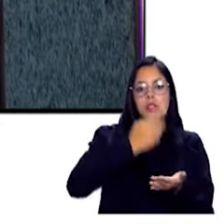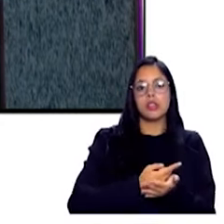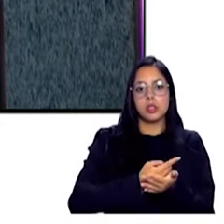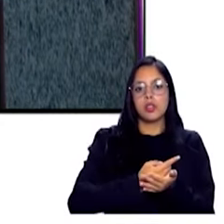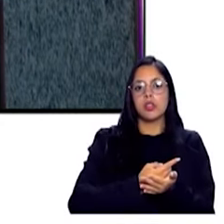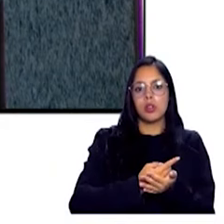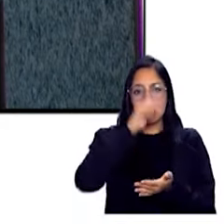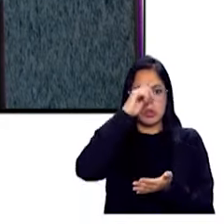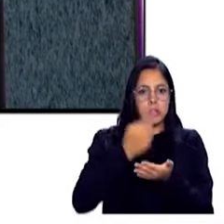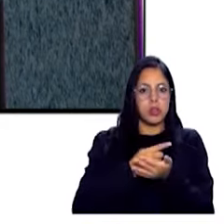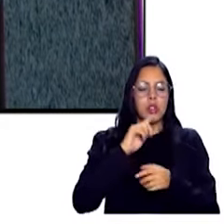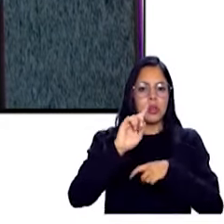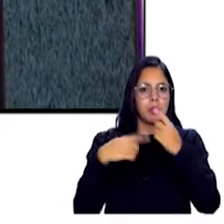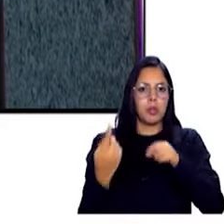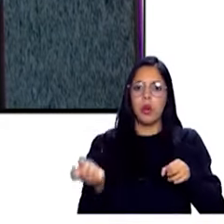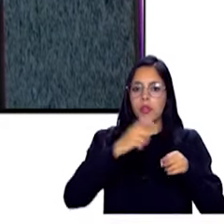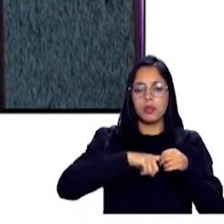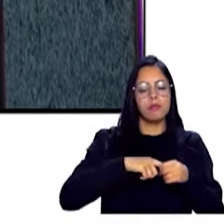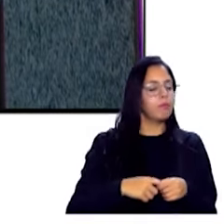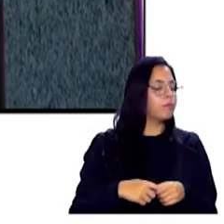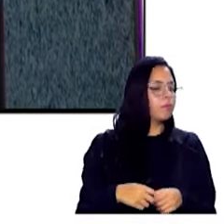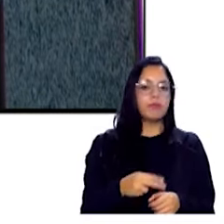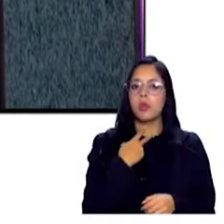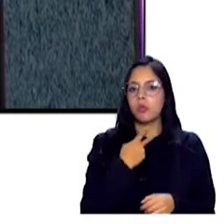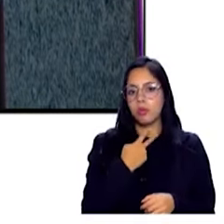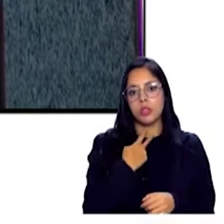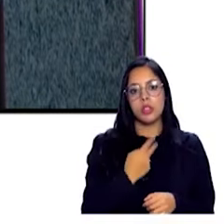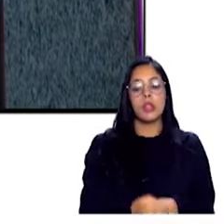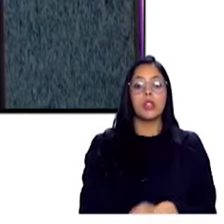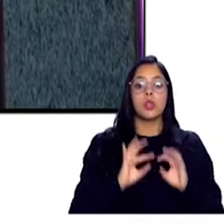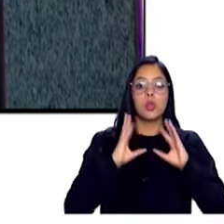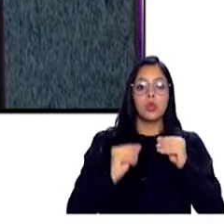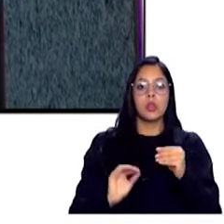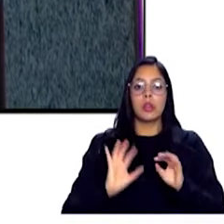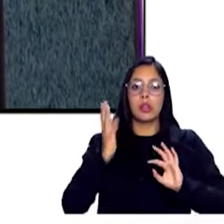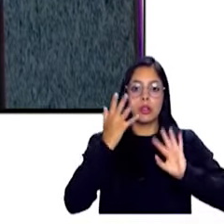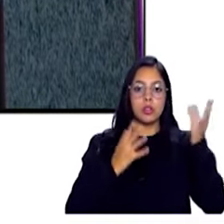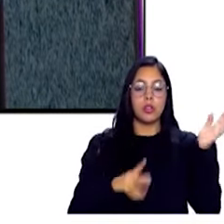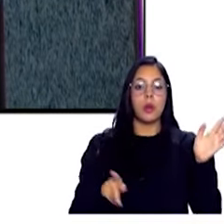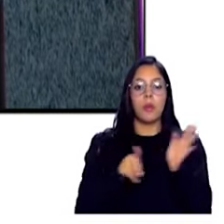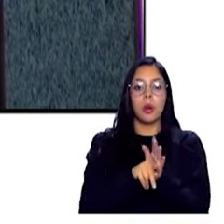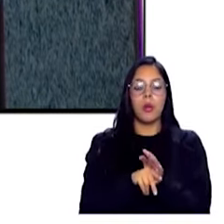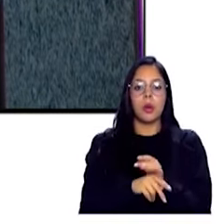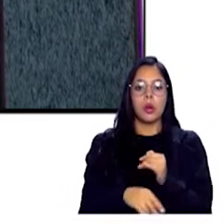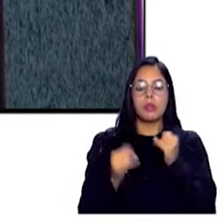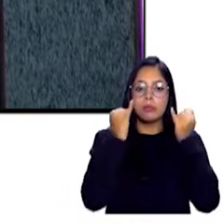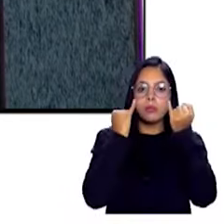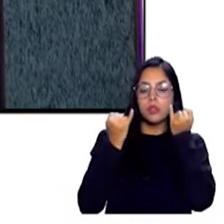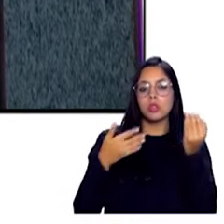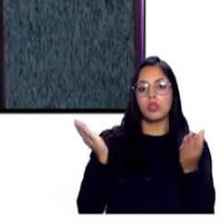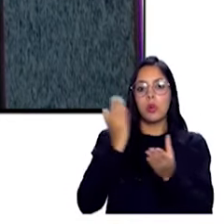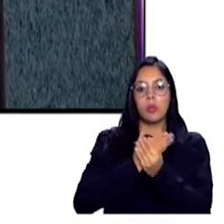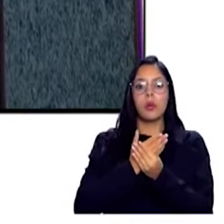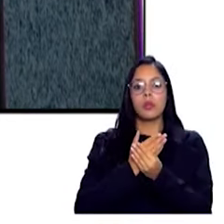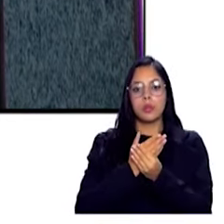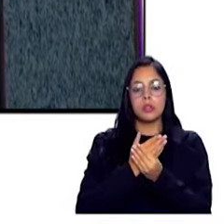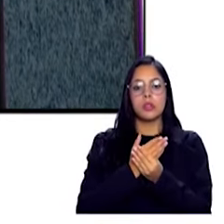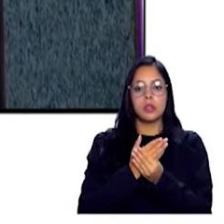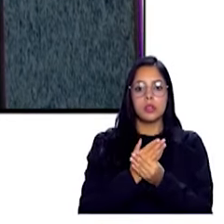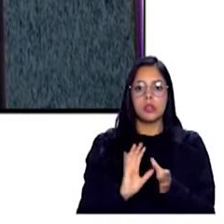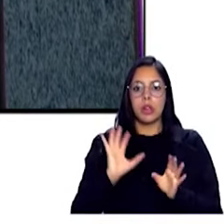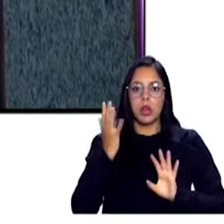constitucional e diz o seguinte que todos os atos praticados nas instruções nos processos em curso